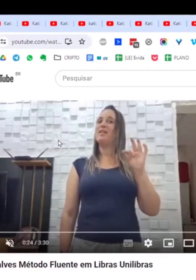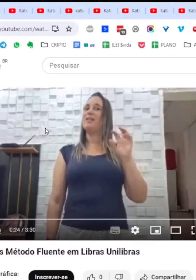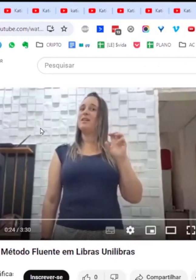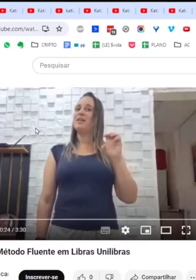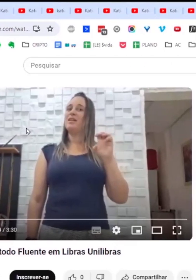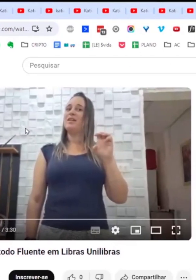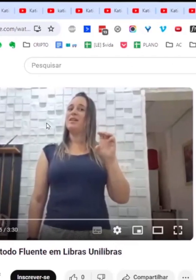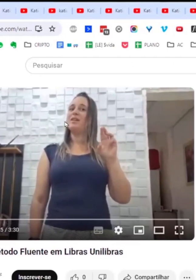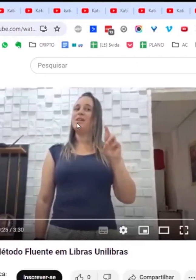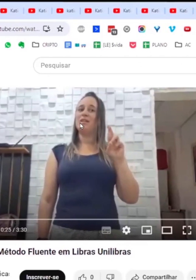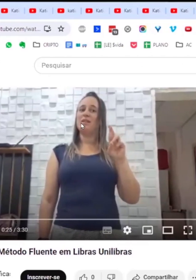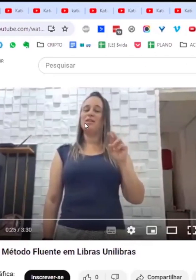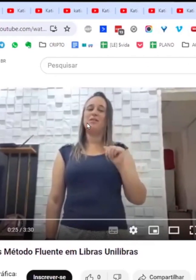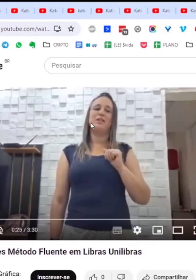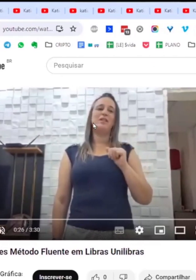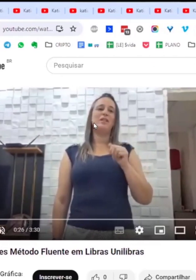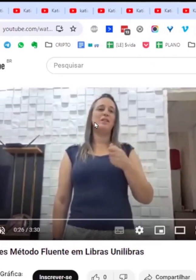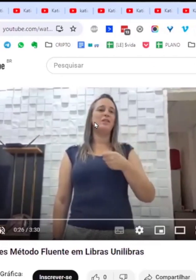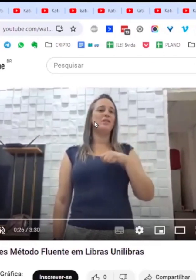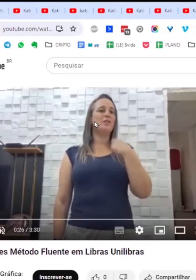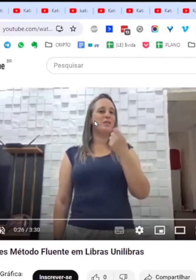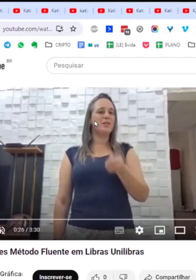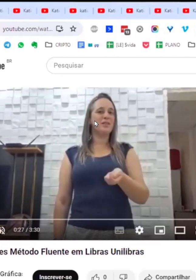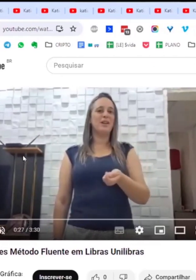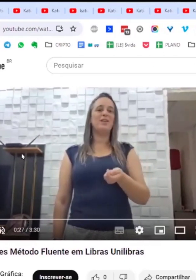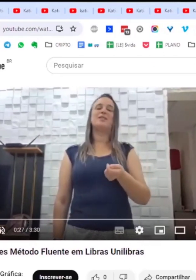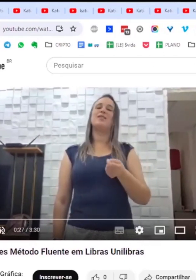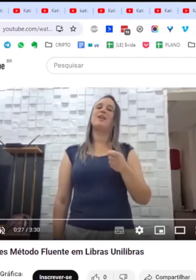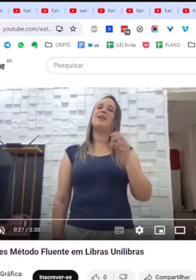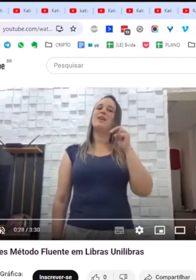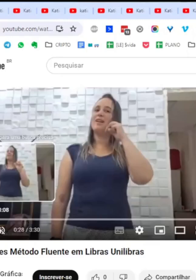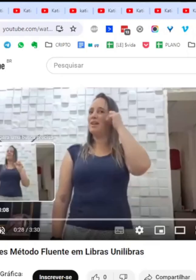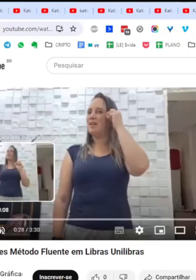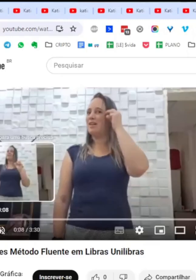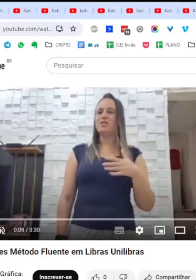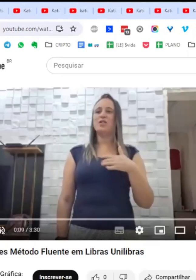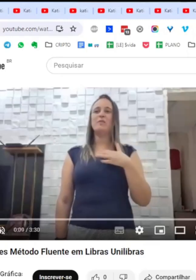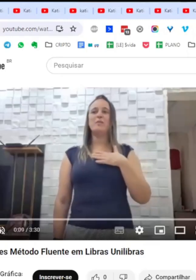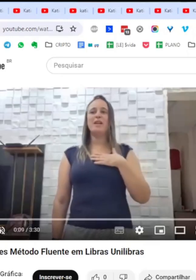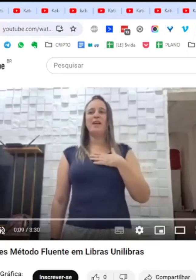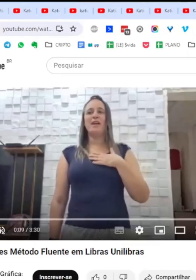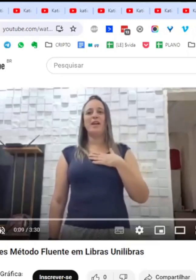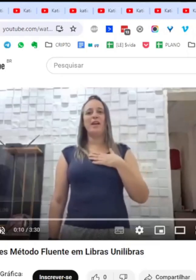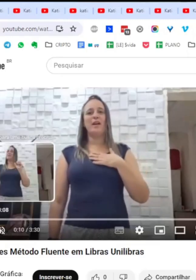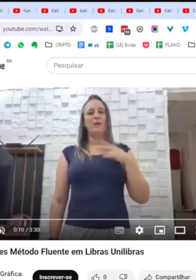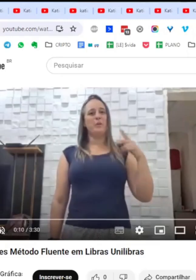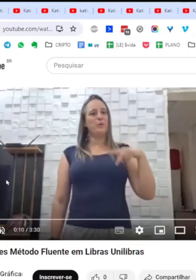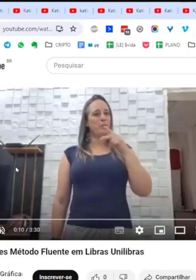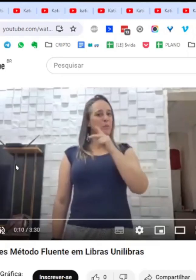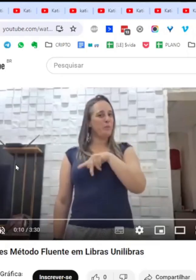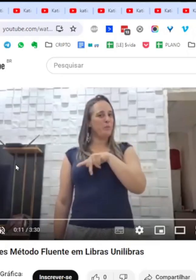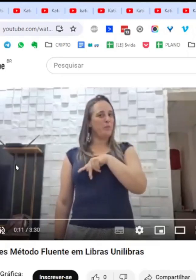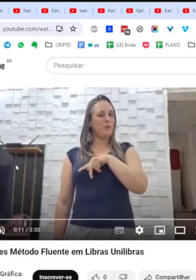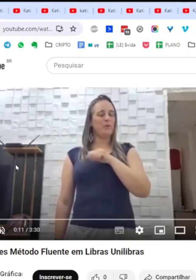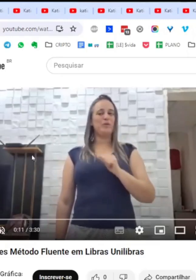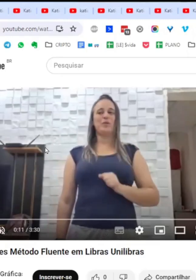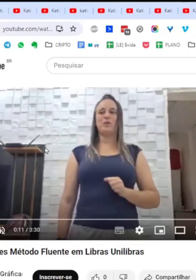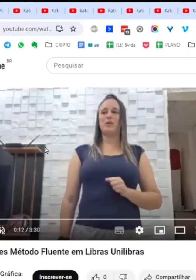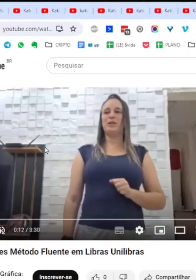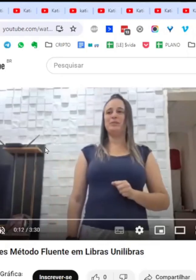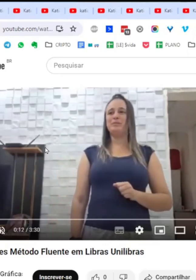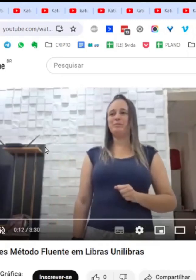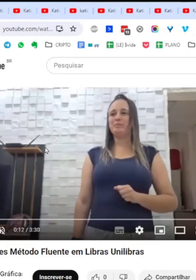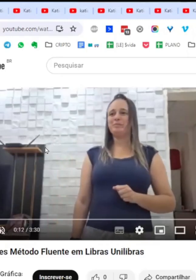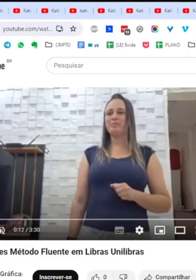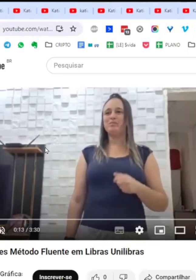aqui na tela, é um vídeo em que eu estava dando feedback para a Kátia, por ser mentorada minha, eu estava orientando ela mais detalhes, estava vendo